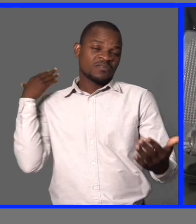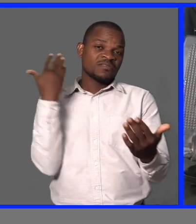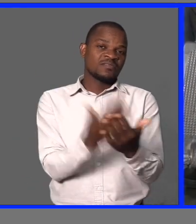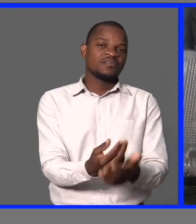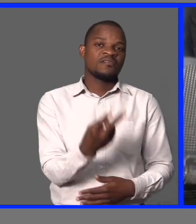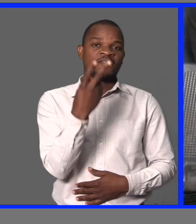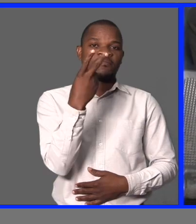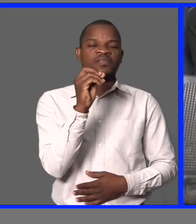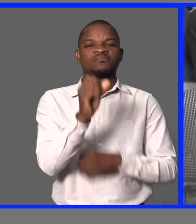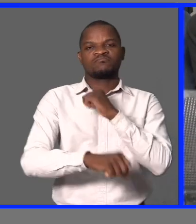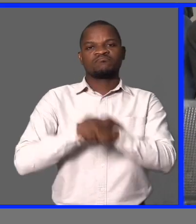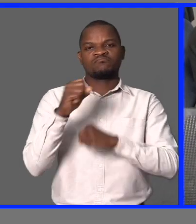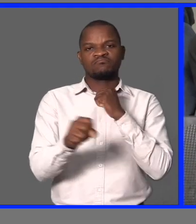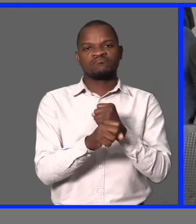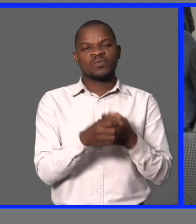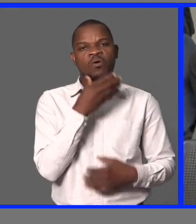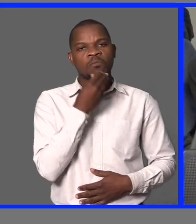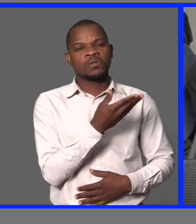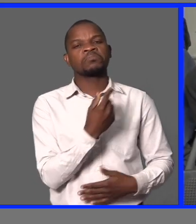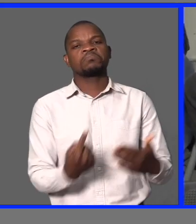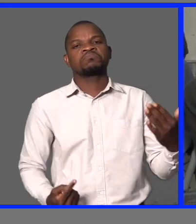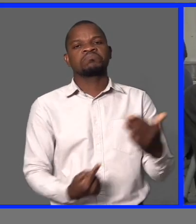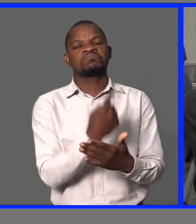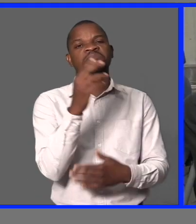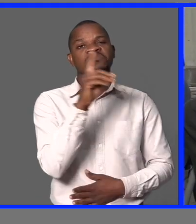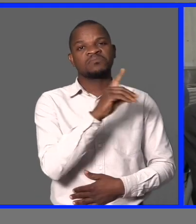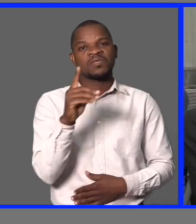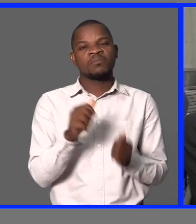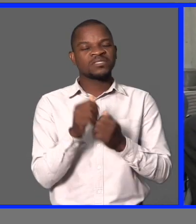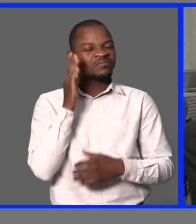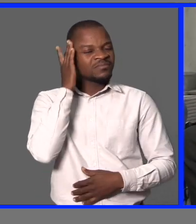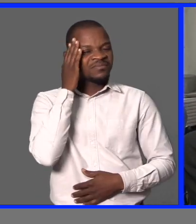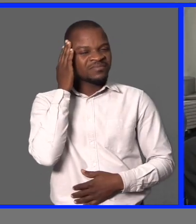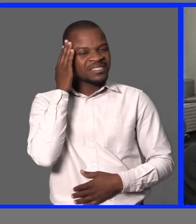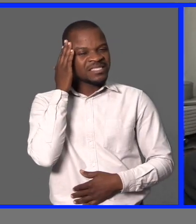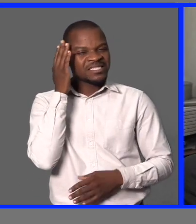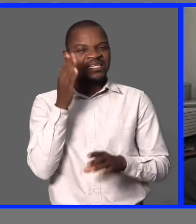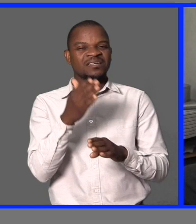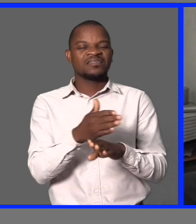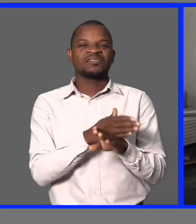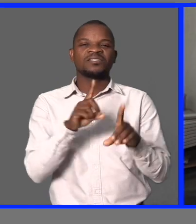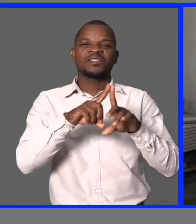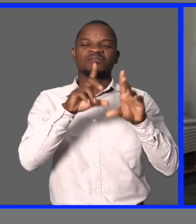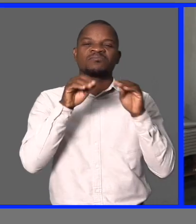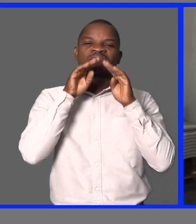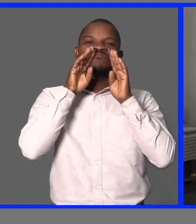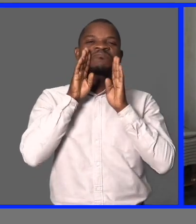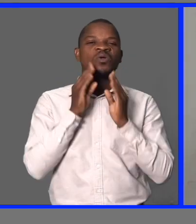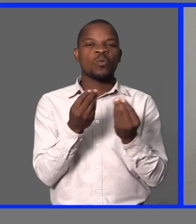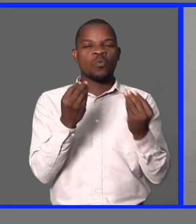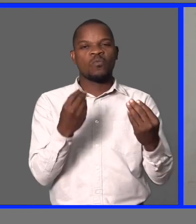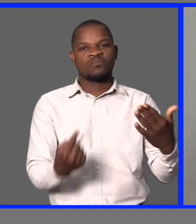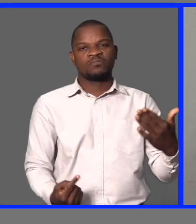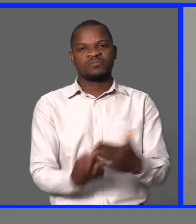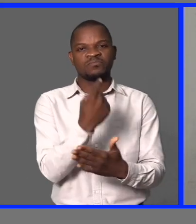depois que Cornélio adquiriu a deficiência. Ele lembra com tristeza como tudo aconteceu.